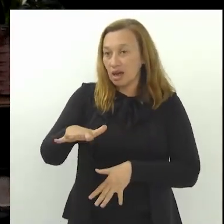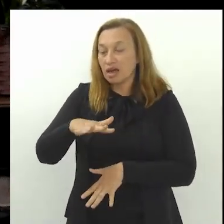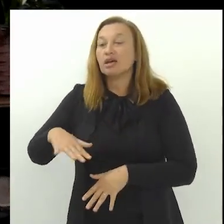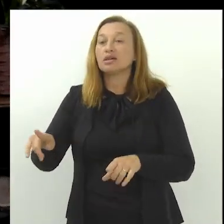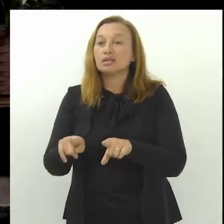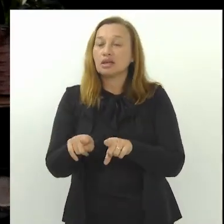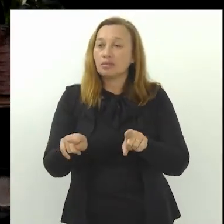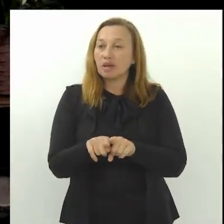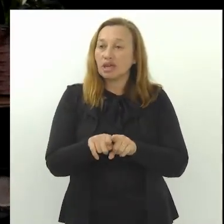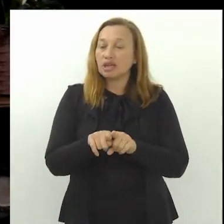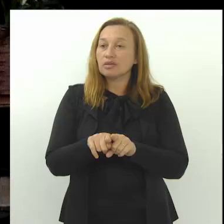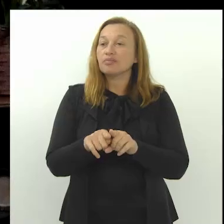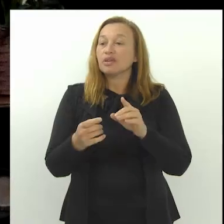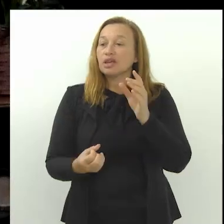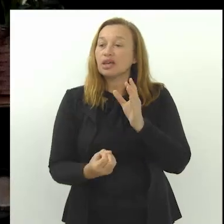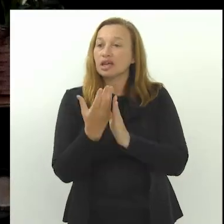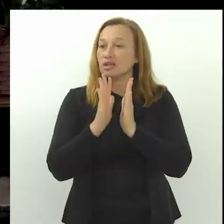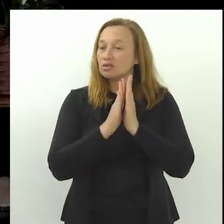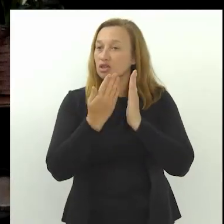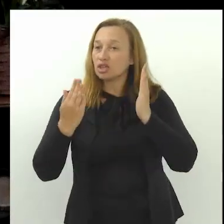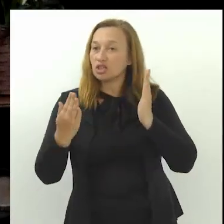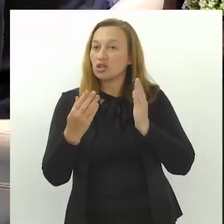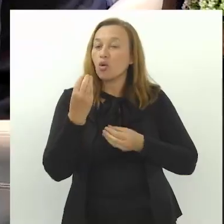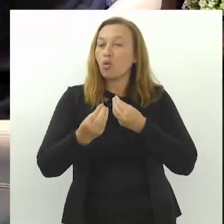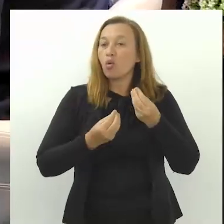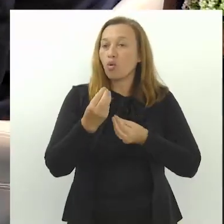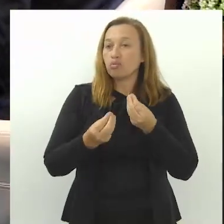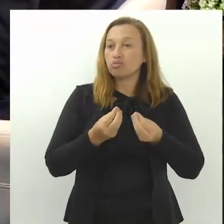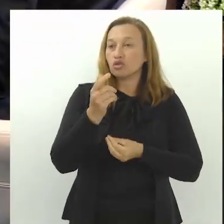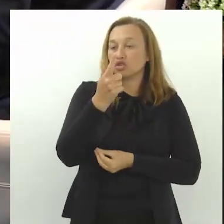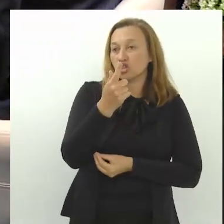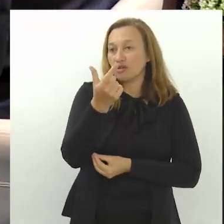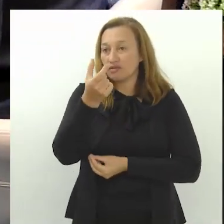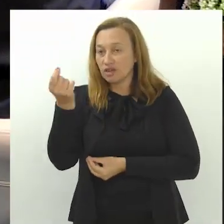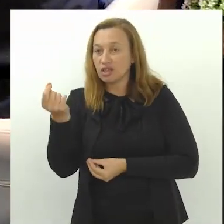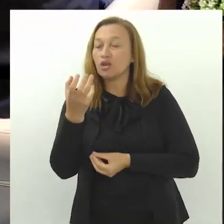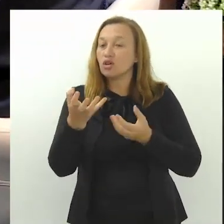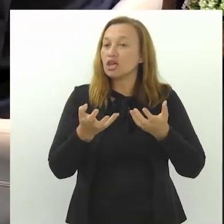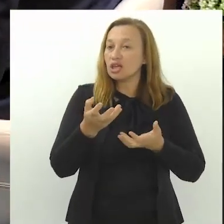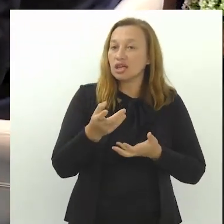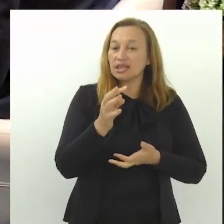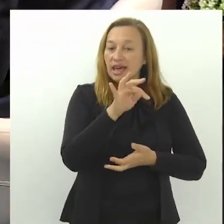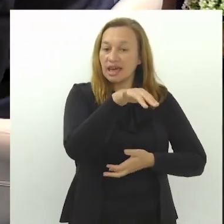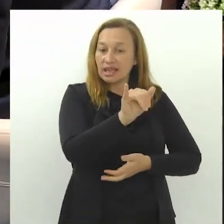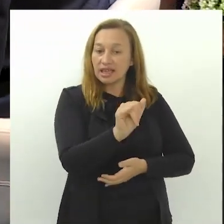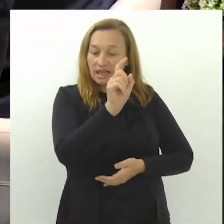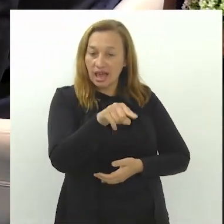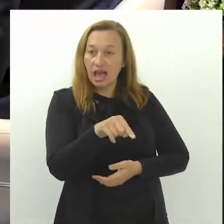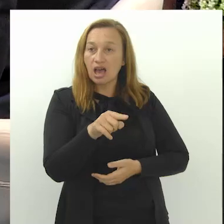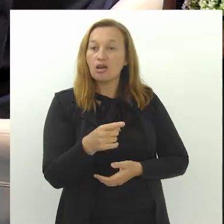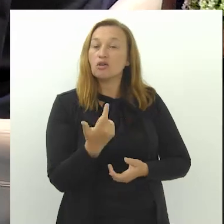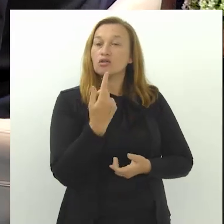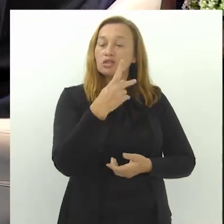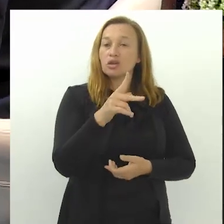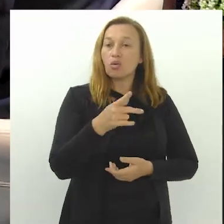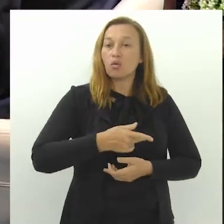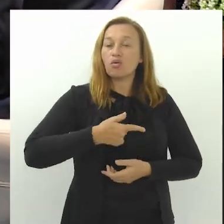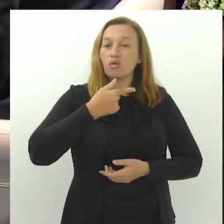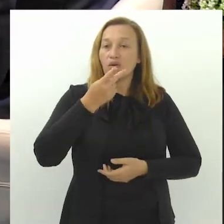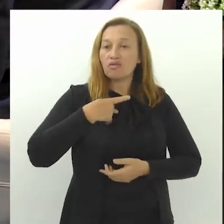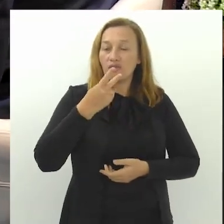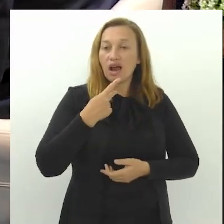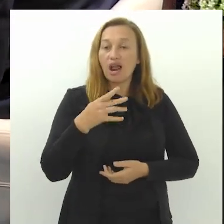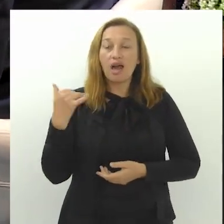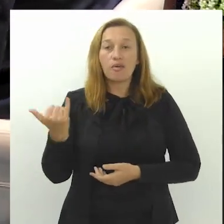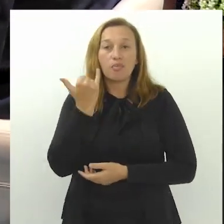na construção de agendas como o G20. Né? Então, Tainá, queria uma abordagem sua, do seu lugar de fala aí, com